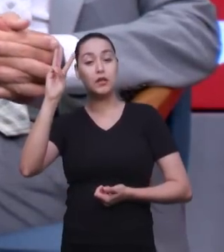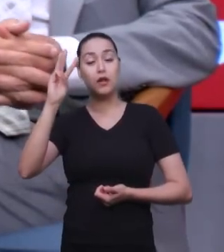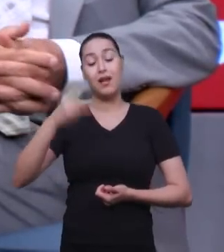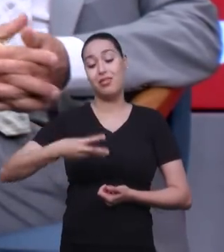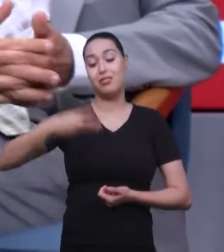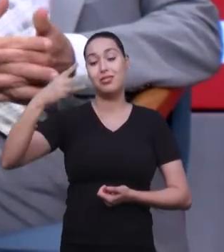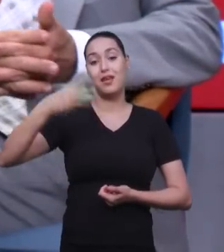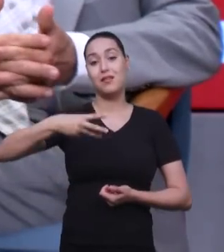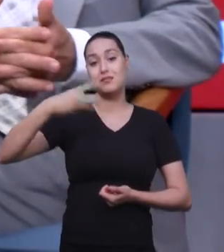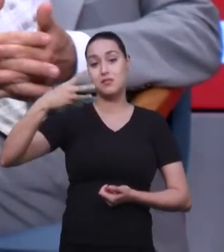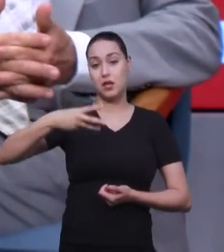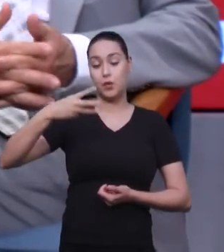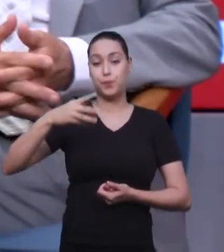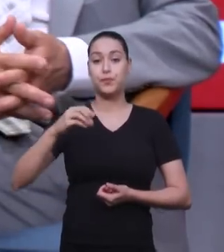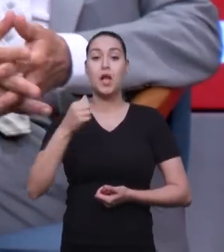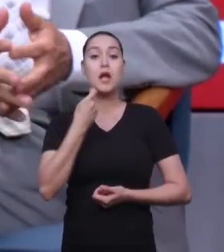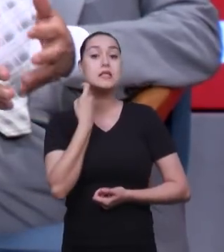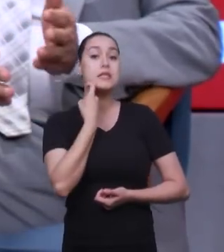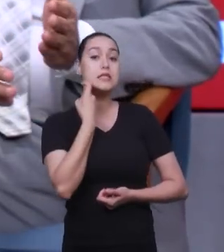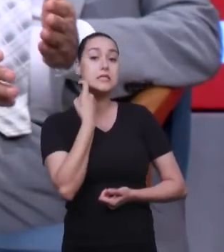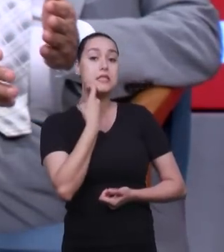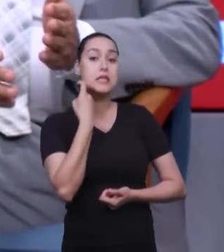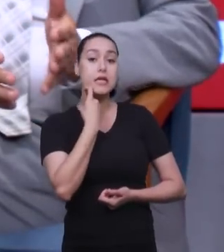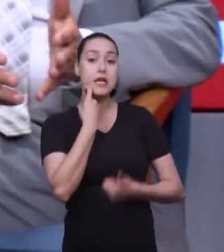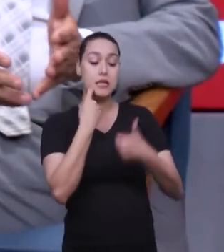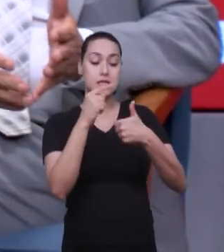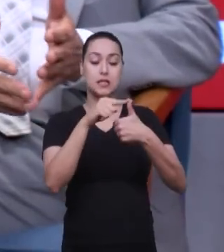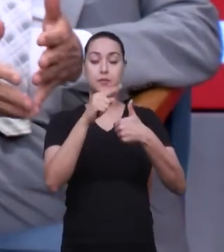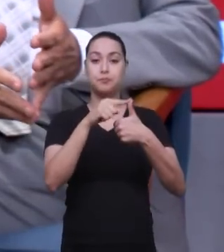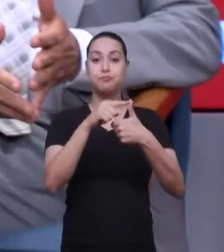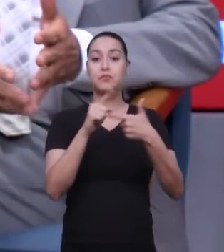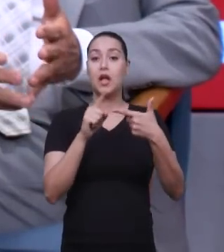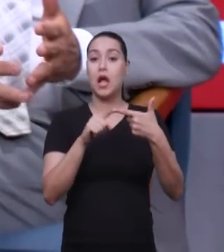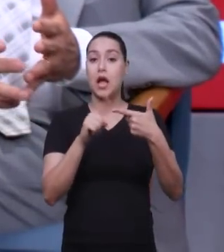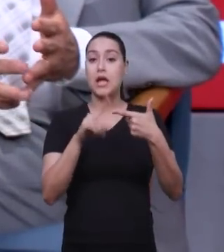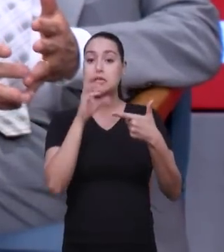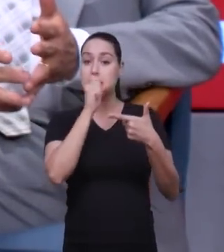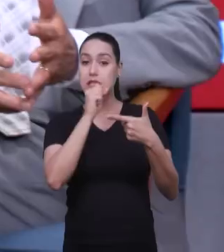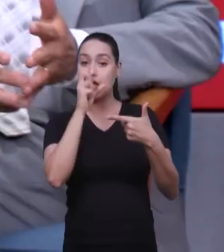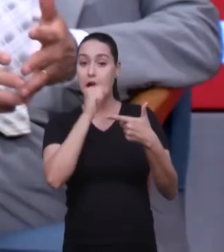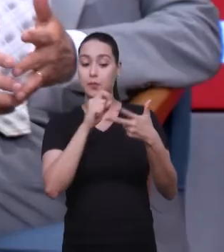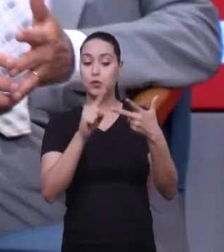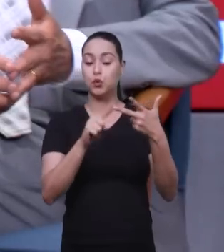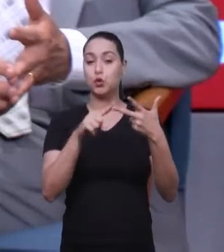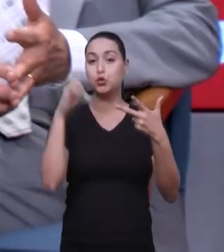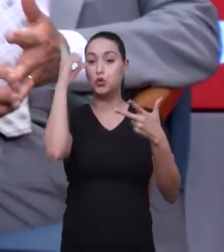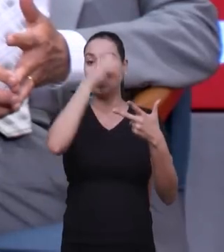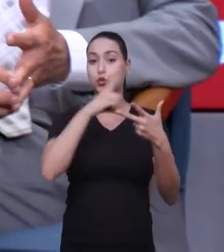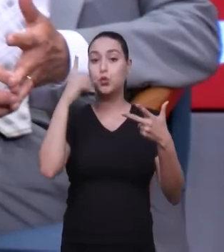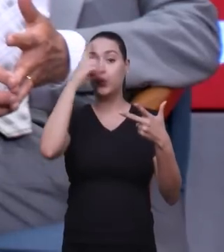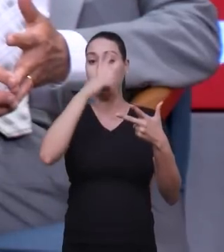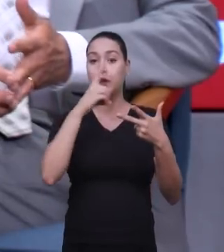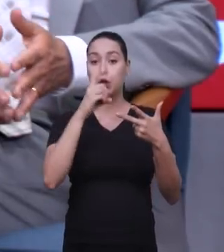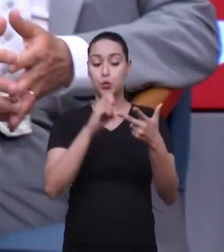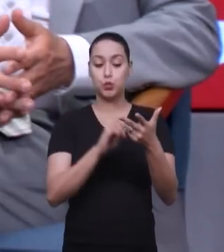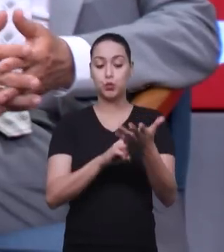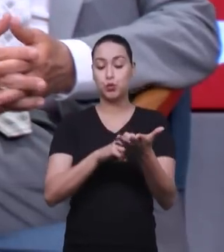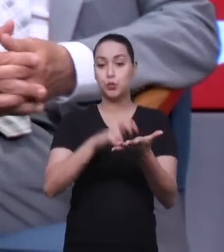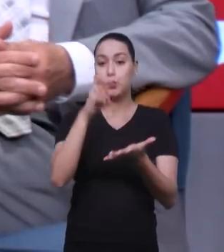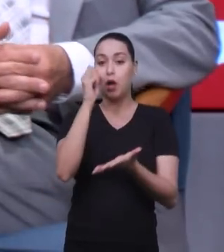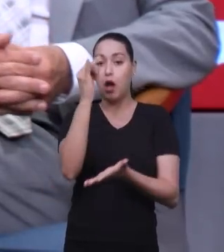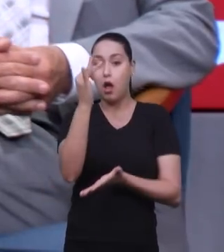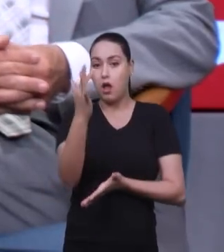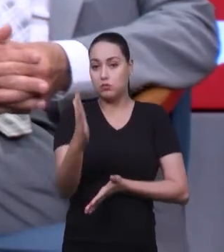esteve sepultado, mas é terceiro dia. Ele morre na sexta como primeiro, sábado, e